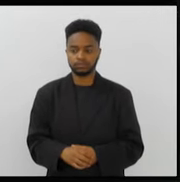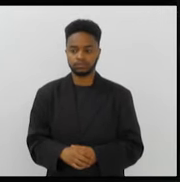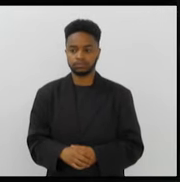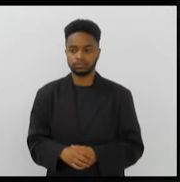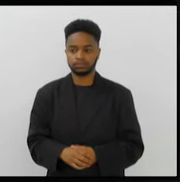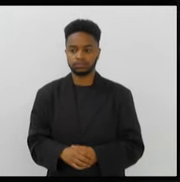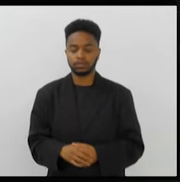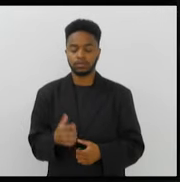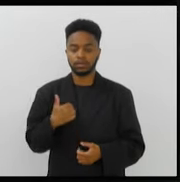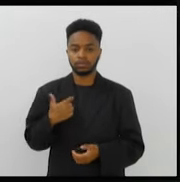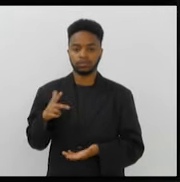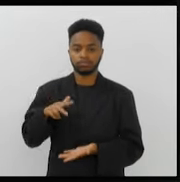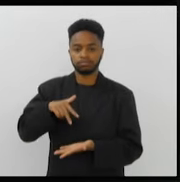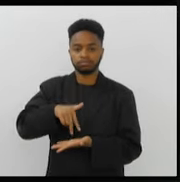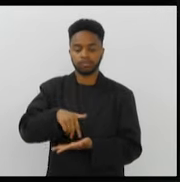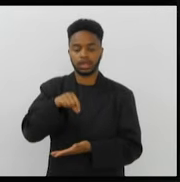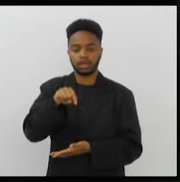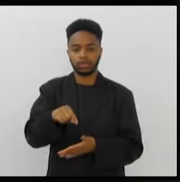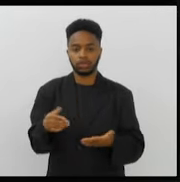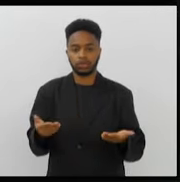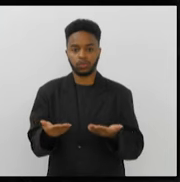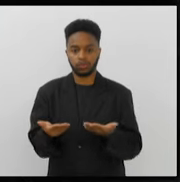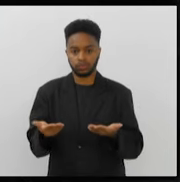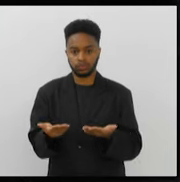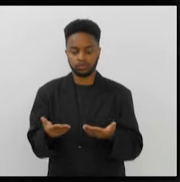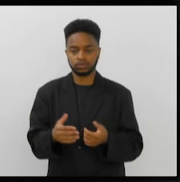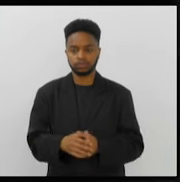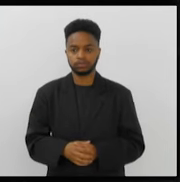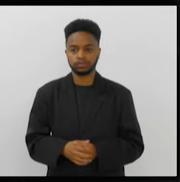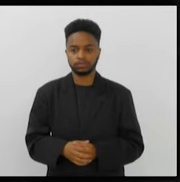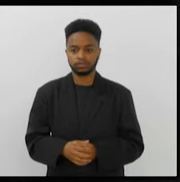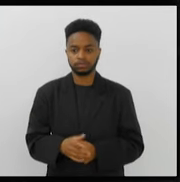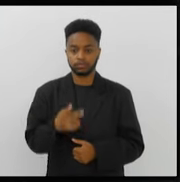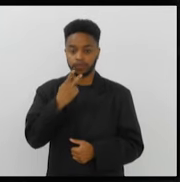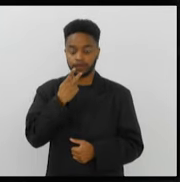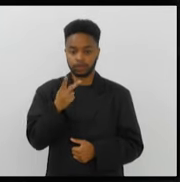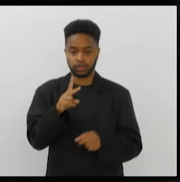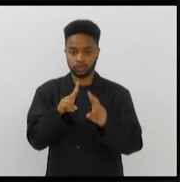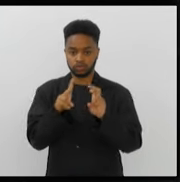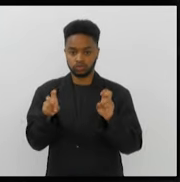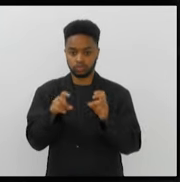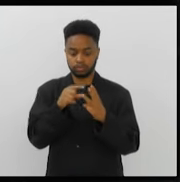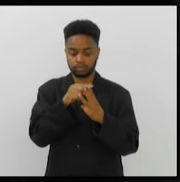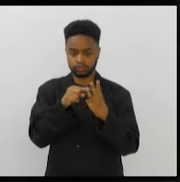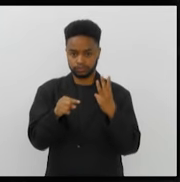Volto a essa tribuna hoje para falar de uma tríade